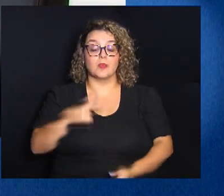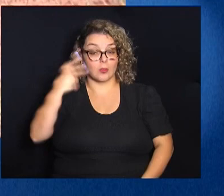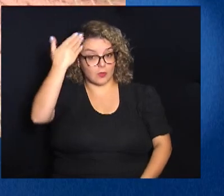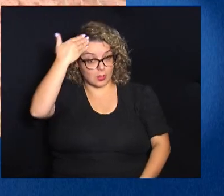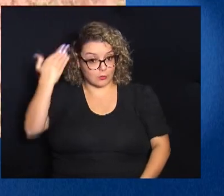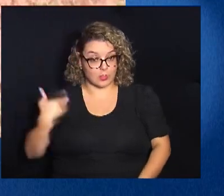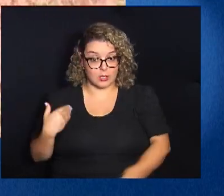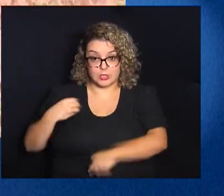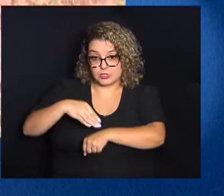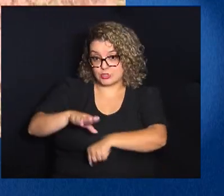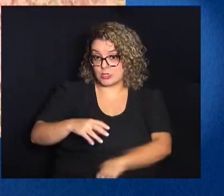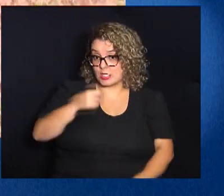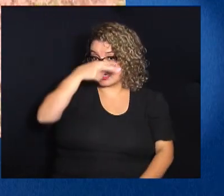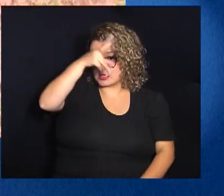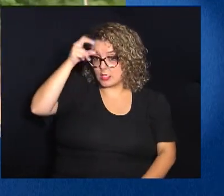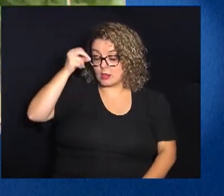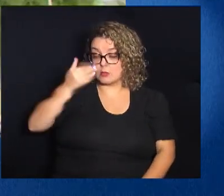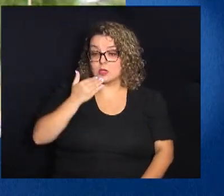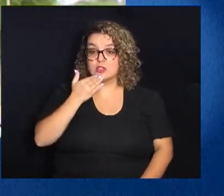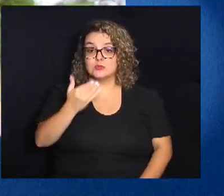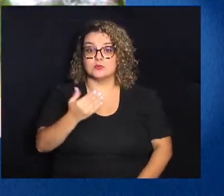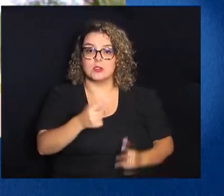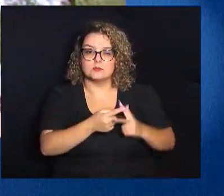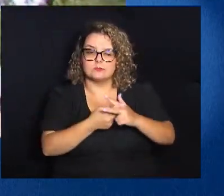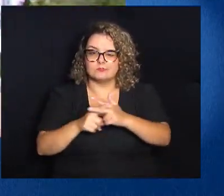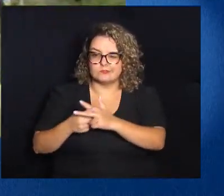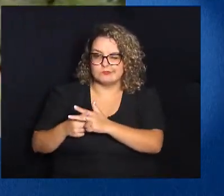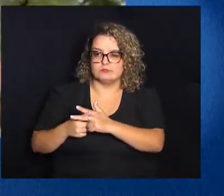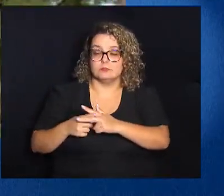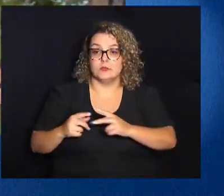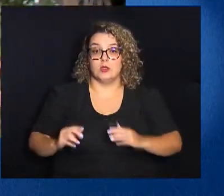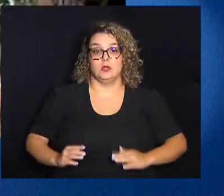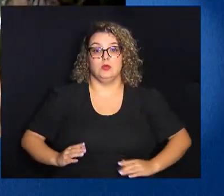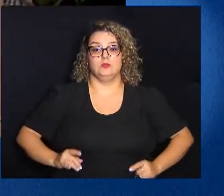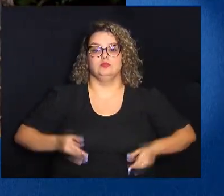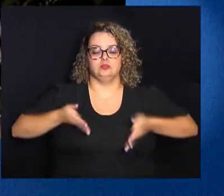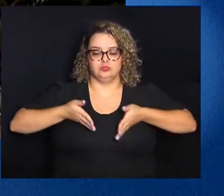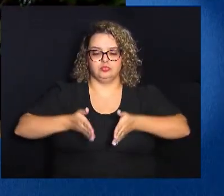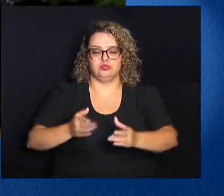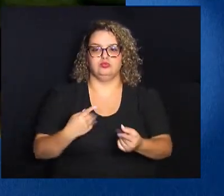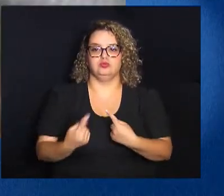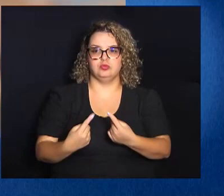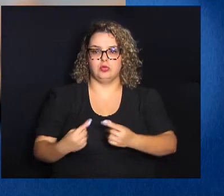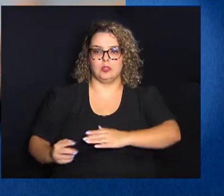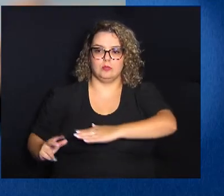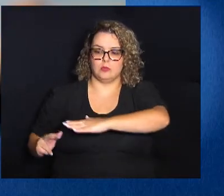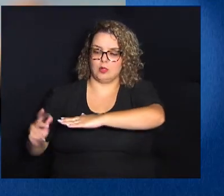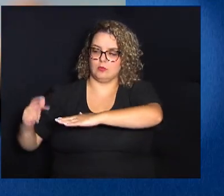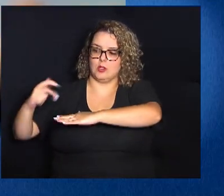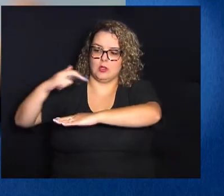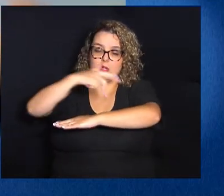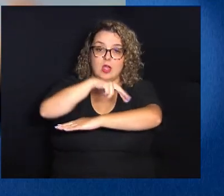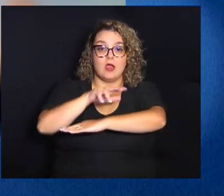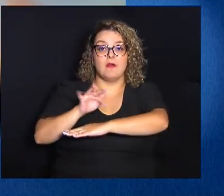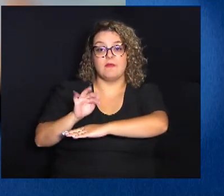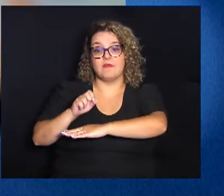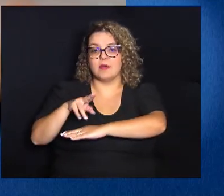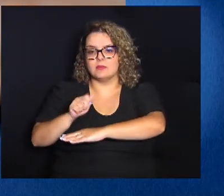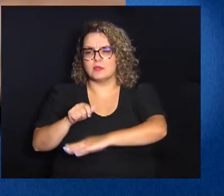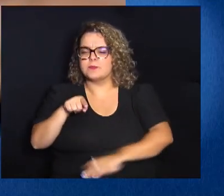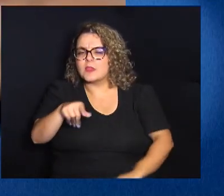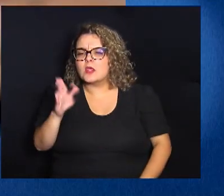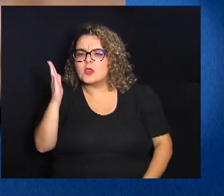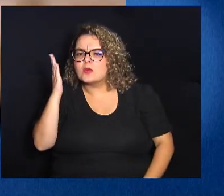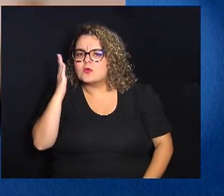à prefeitura solicitando reparos em passagem de fauna em Joaquim Egídio. E você sabe o que